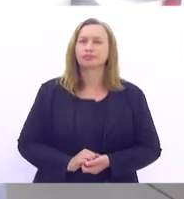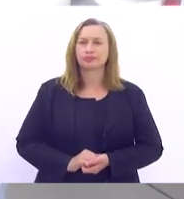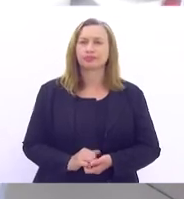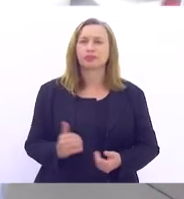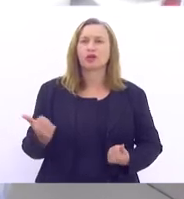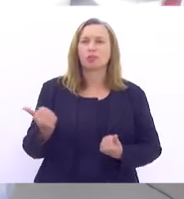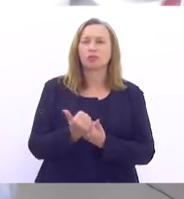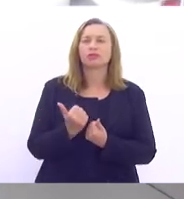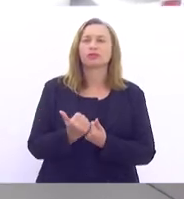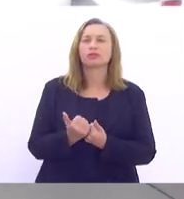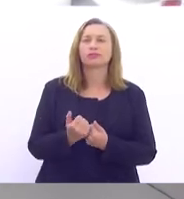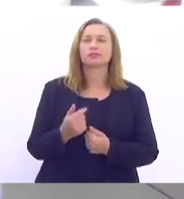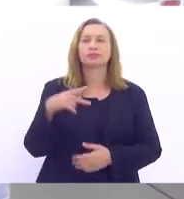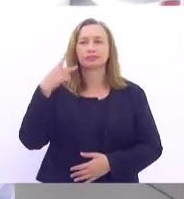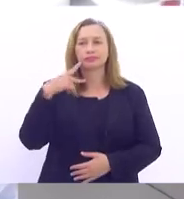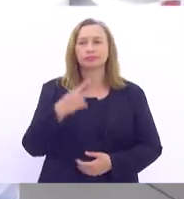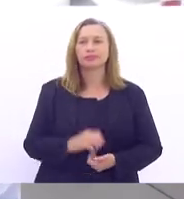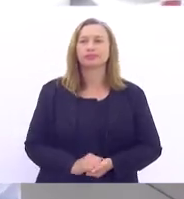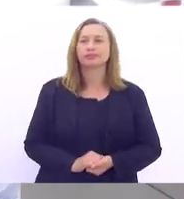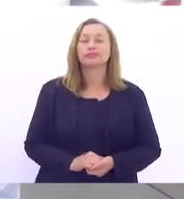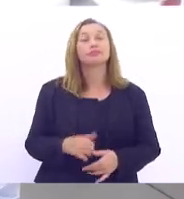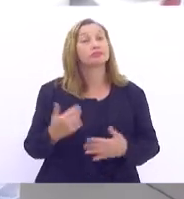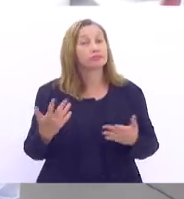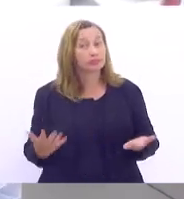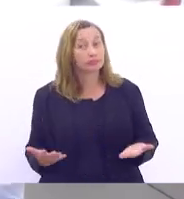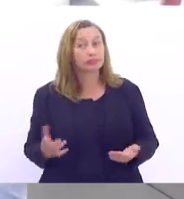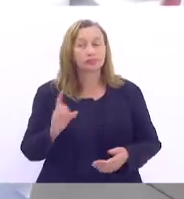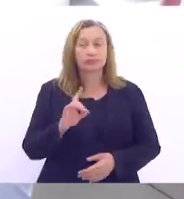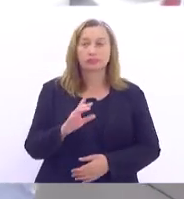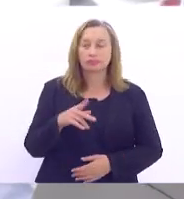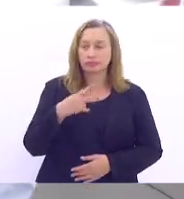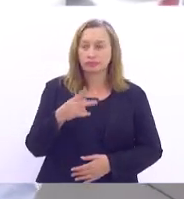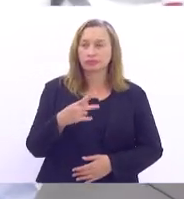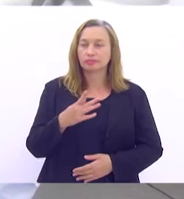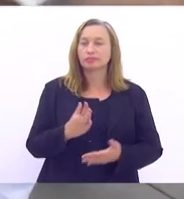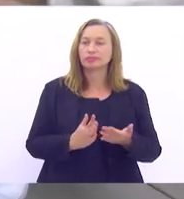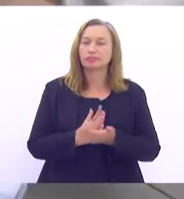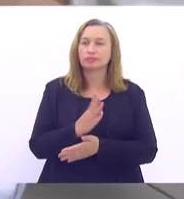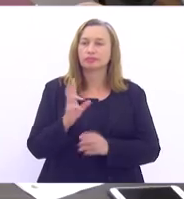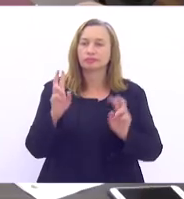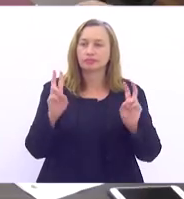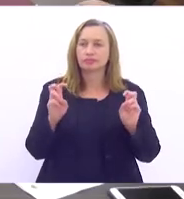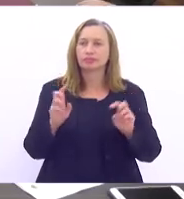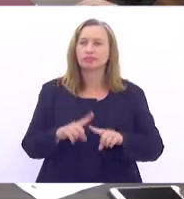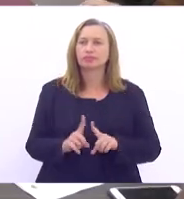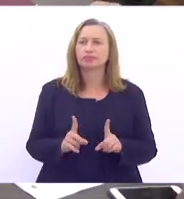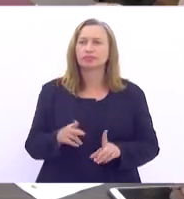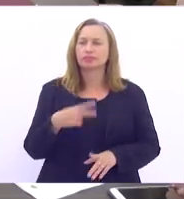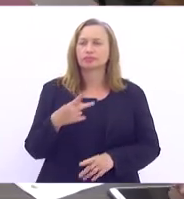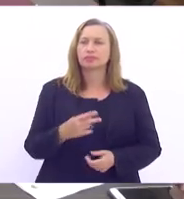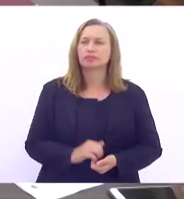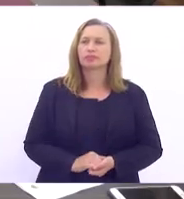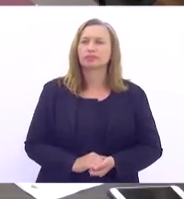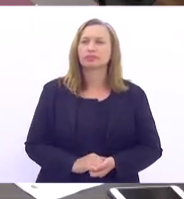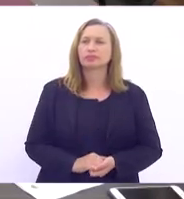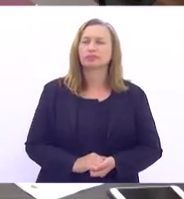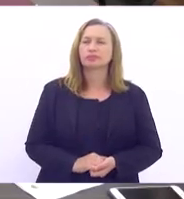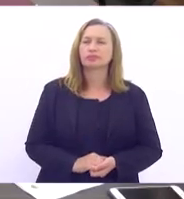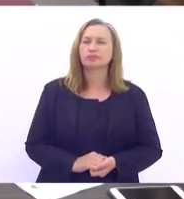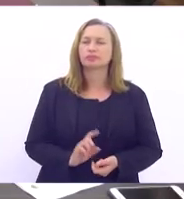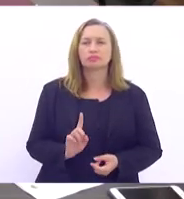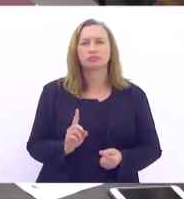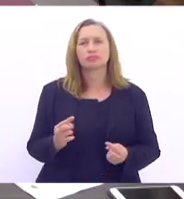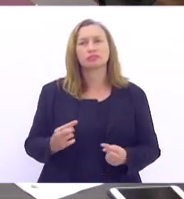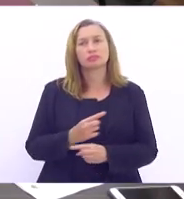do parlamento na altura. Só fazer um adendo aqui, a matéria está aprovada, mas para deixar claro aqui que a gente não foi